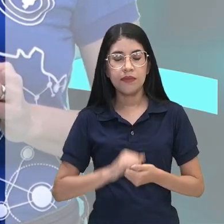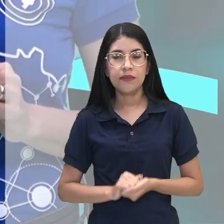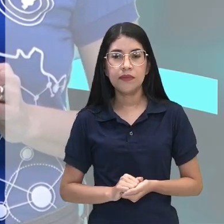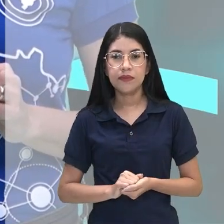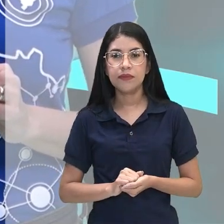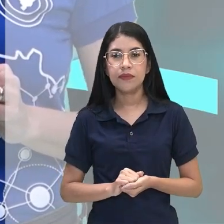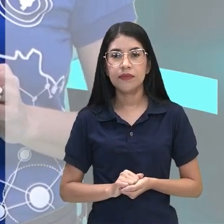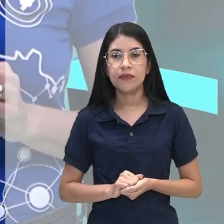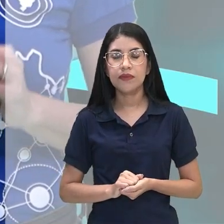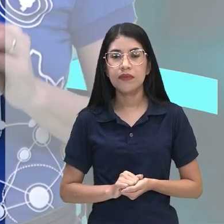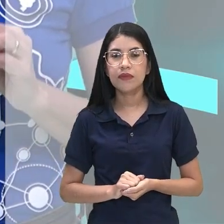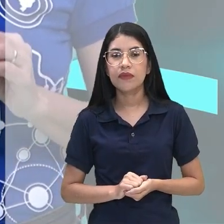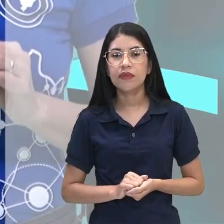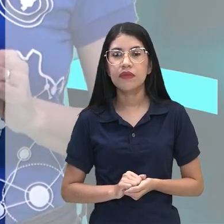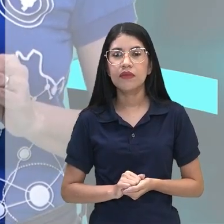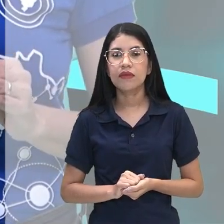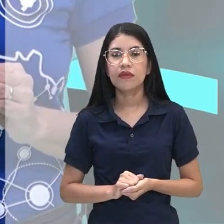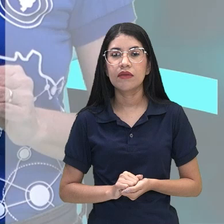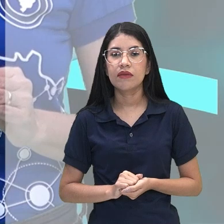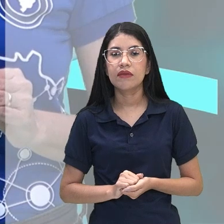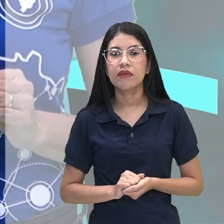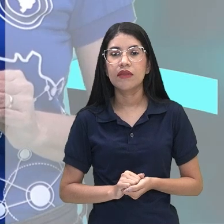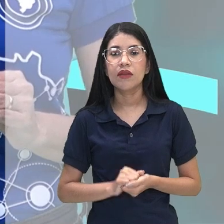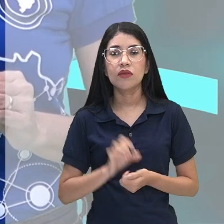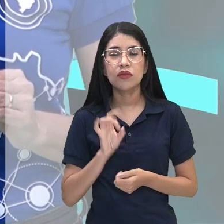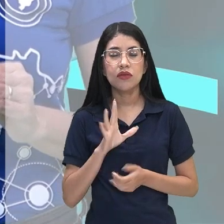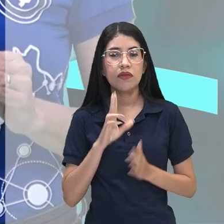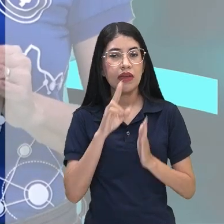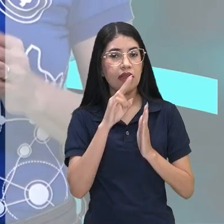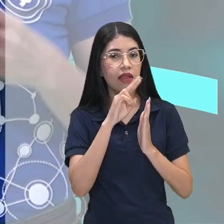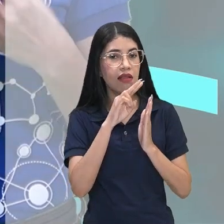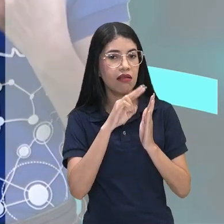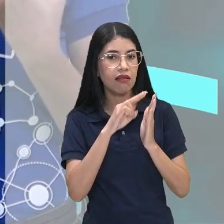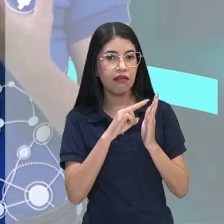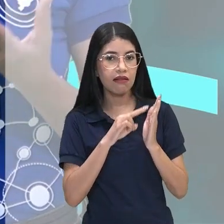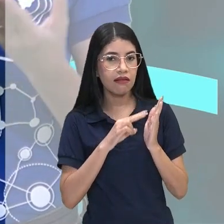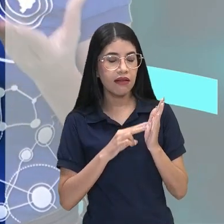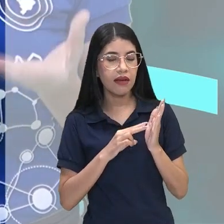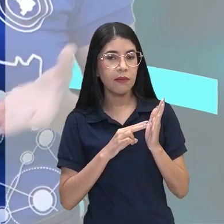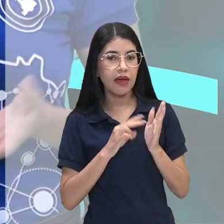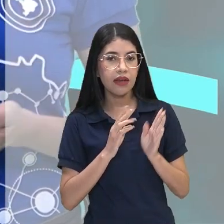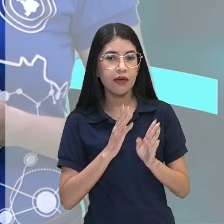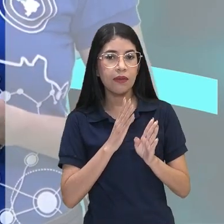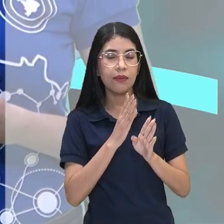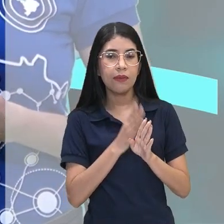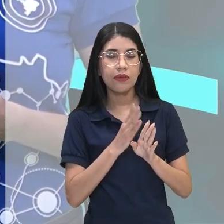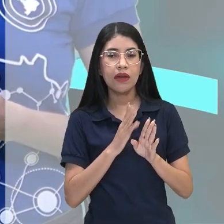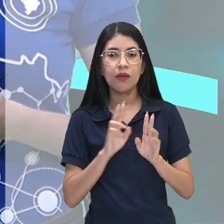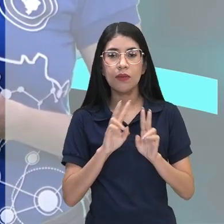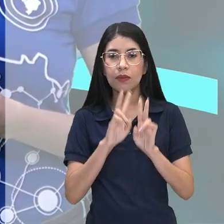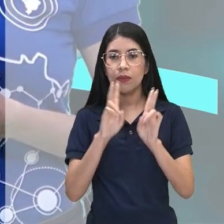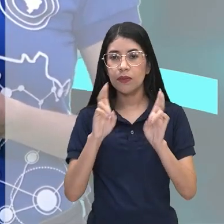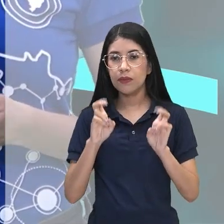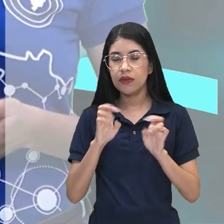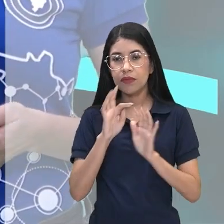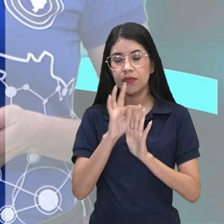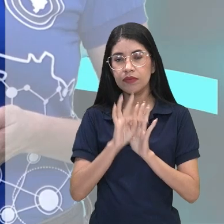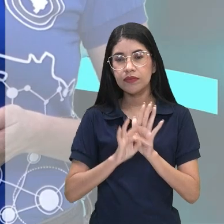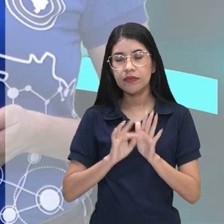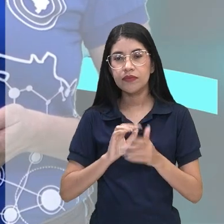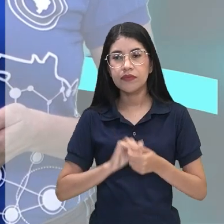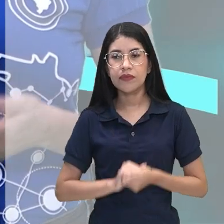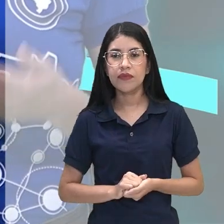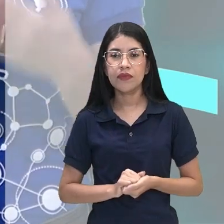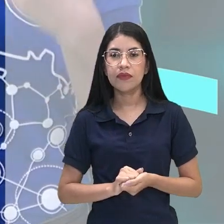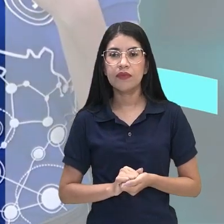Então, como aqui ele está dizendo, ó, vamos só passar os olhos para identificar qual é o assunto daquele texto. E